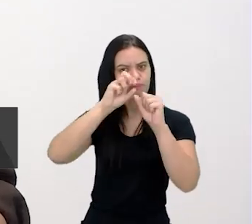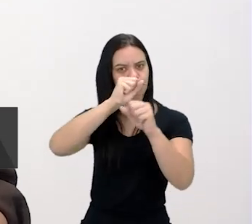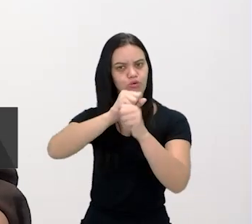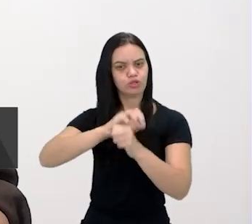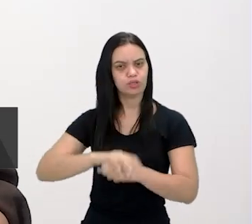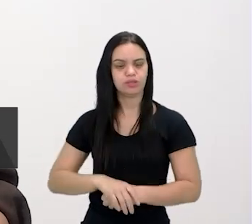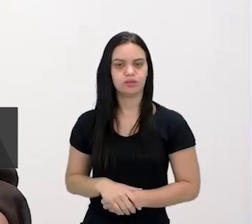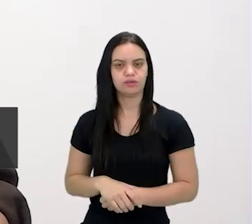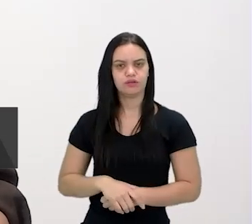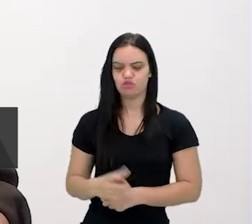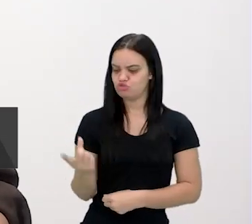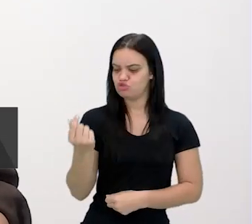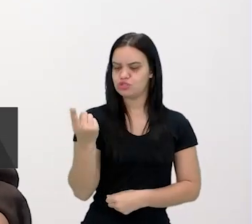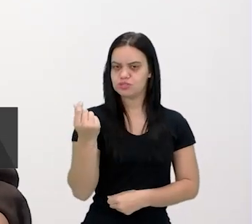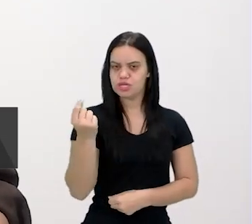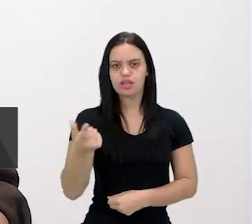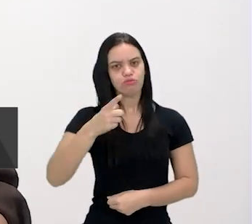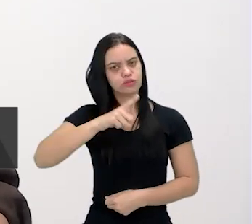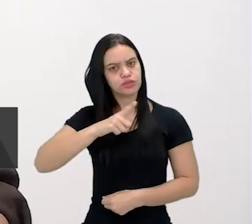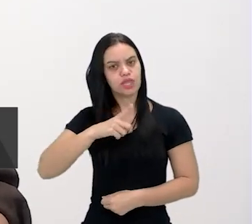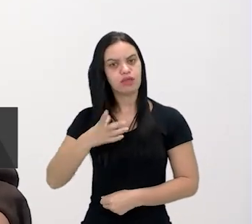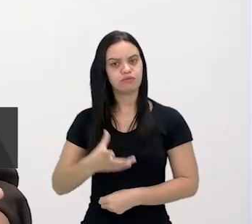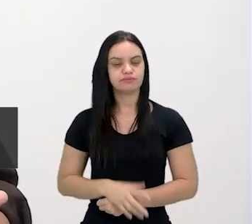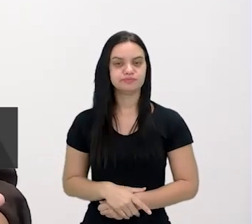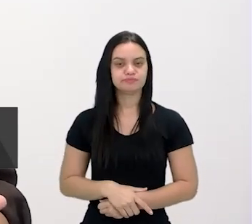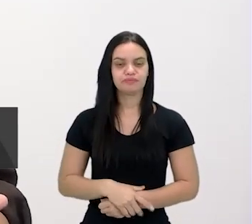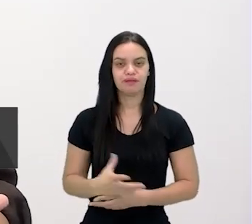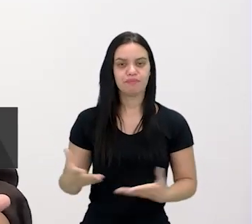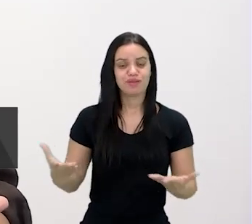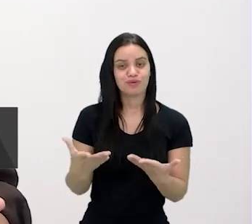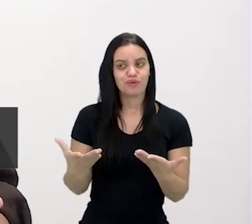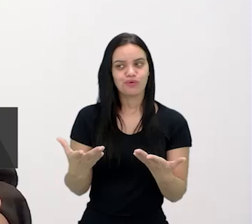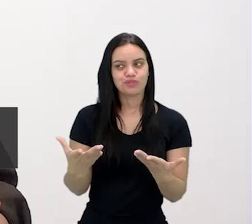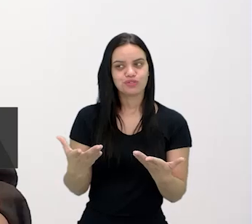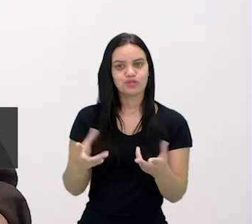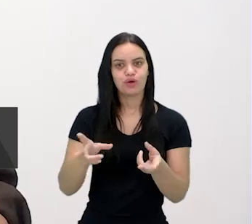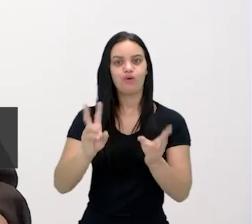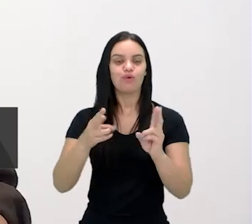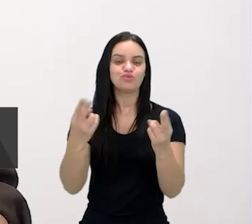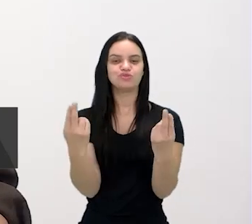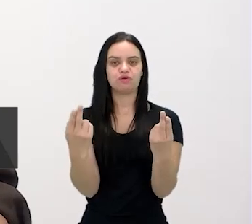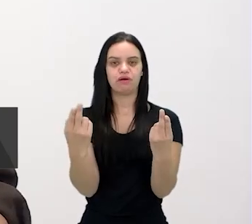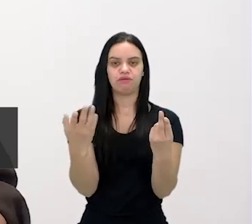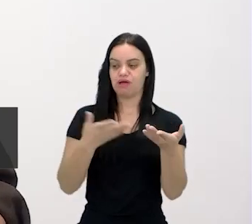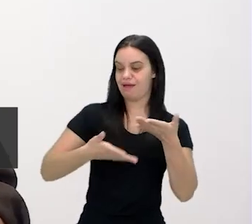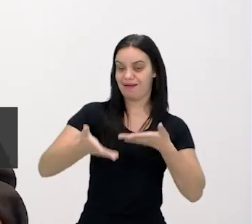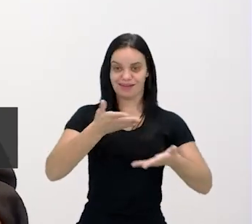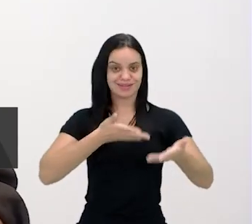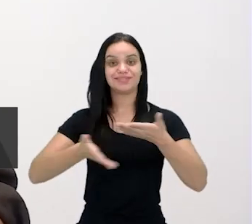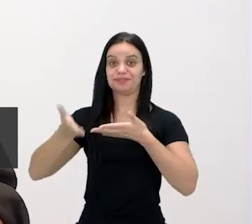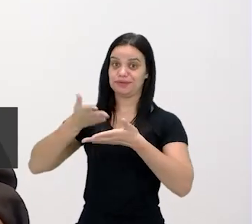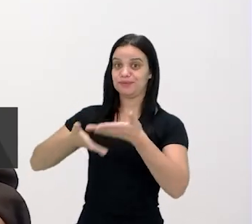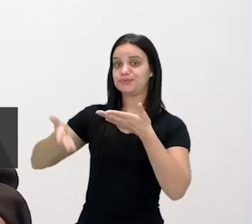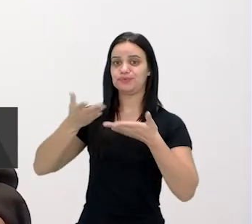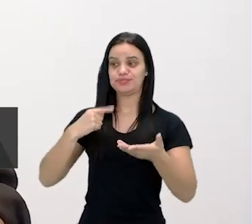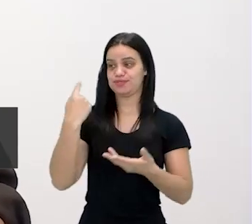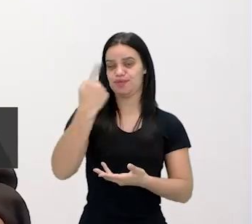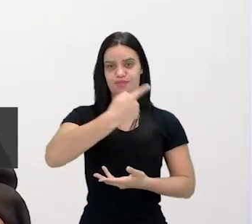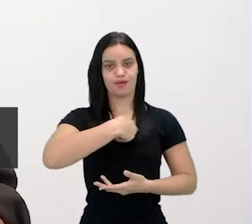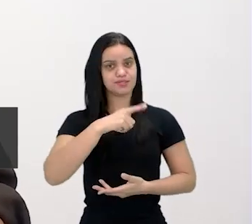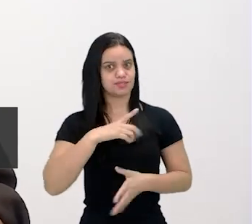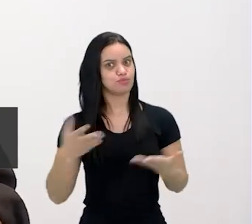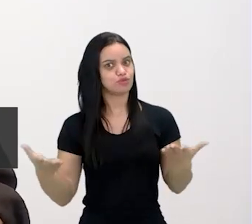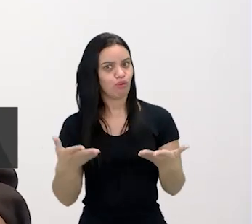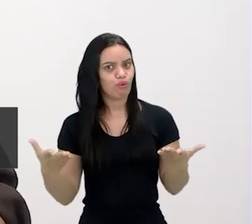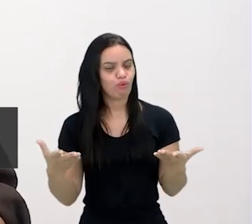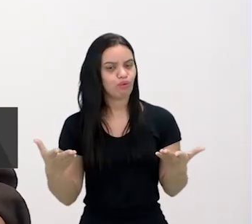E como o dinheiro tem poder. E hoje em dia continua do mesmo jeito. As relações que nós temos